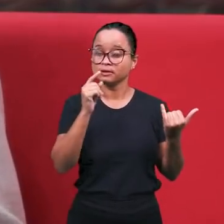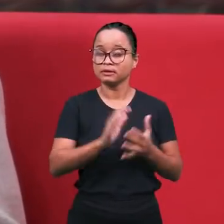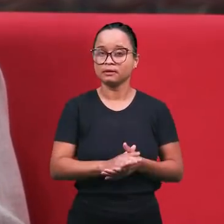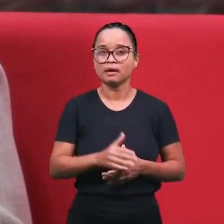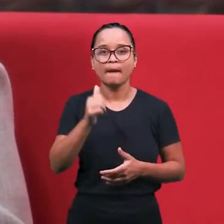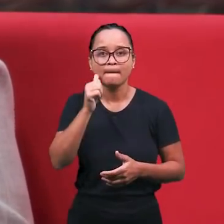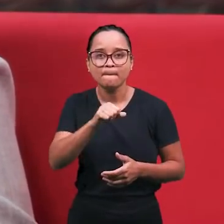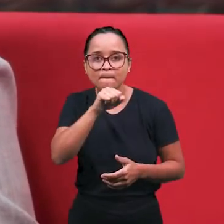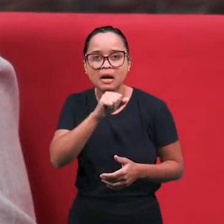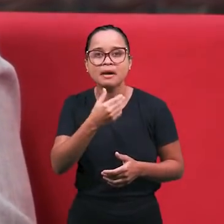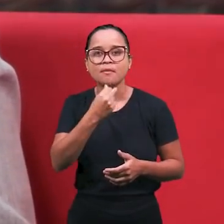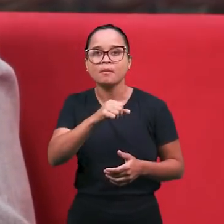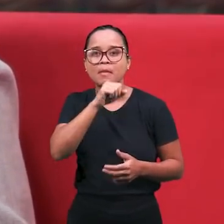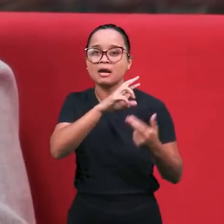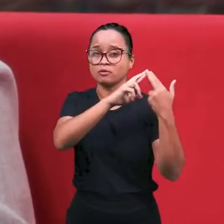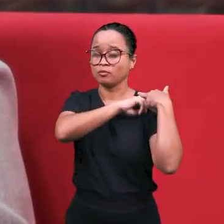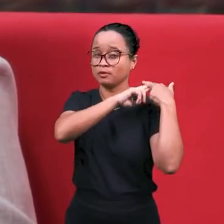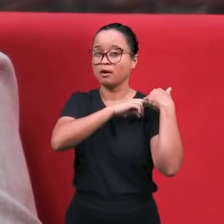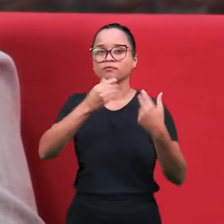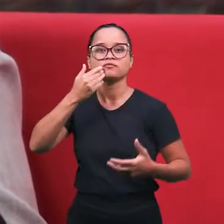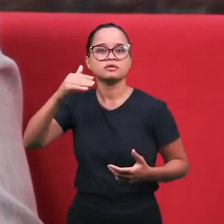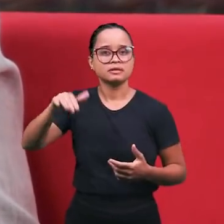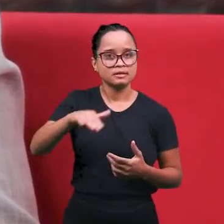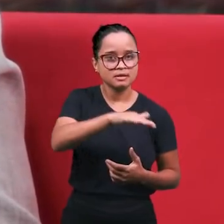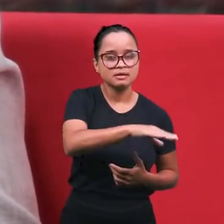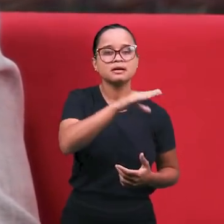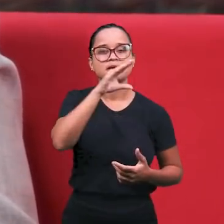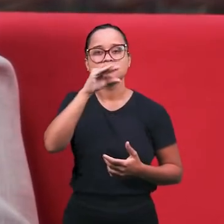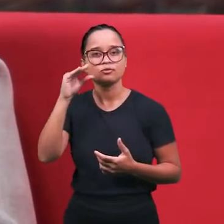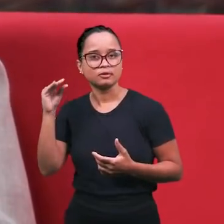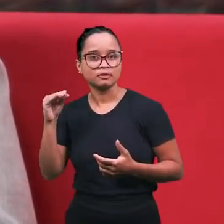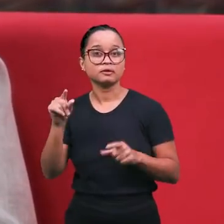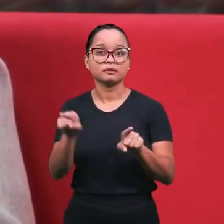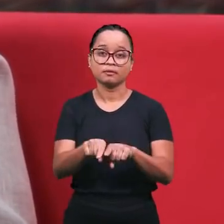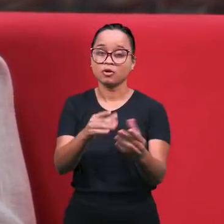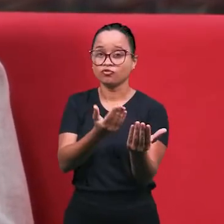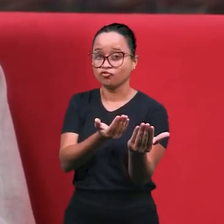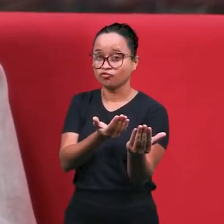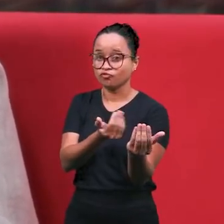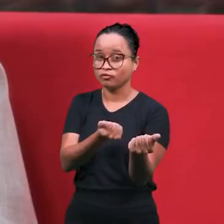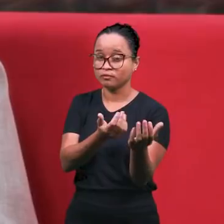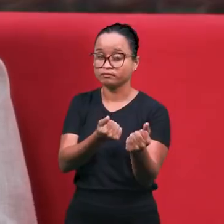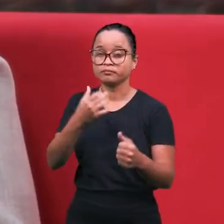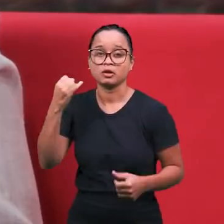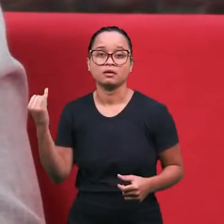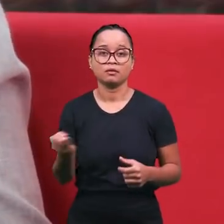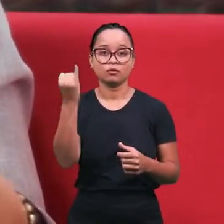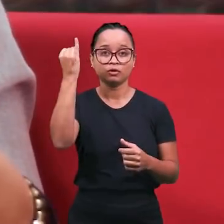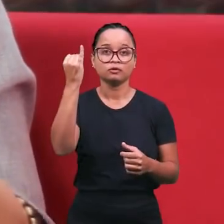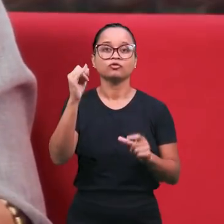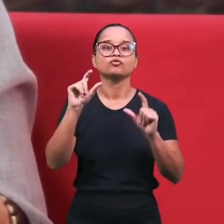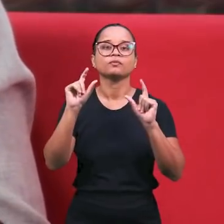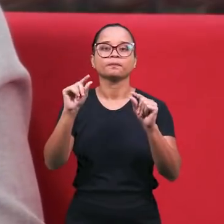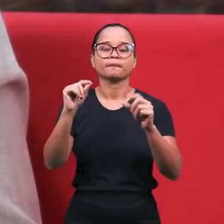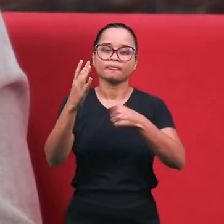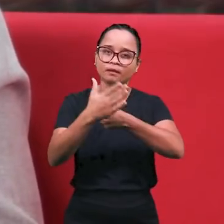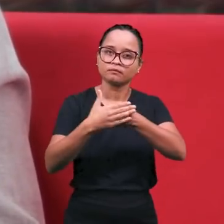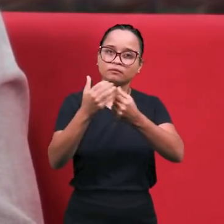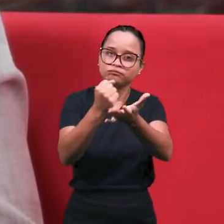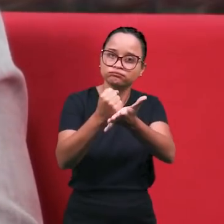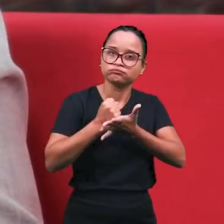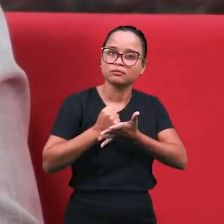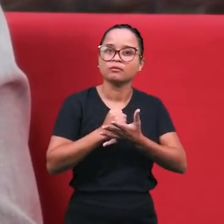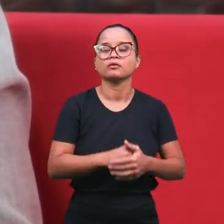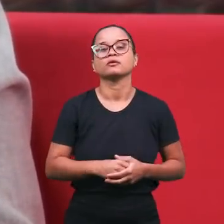a vocês, pais, responsáveis das crianças, dos adolescentes e dos jovens. É muito importante o